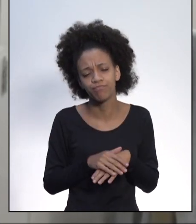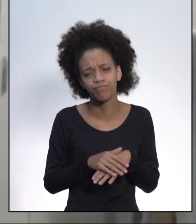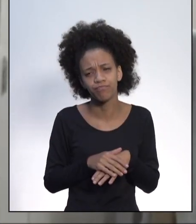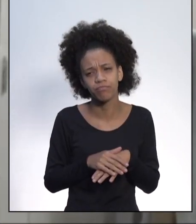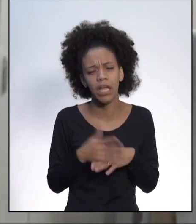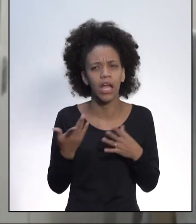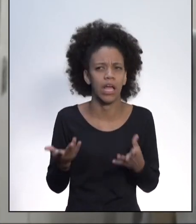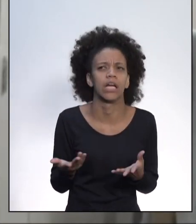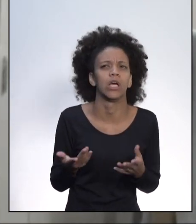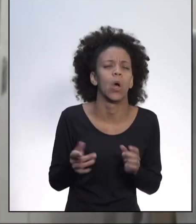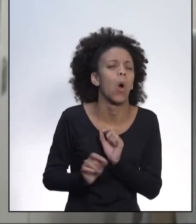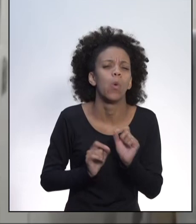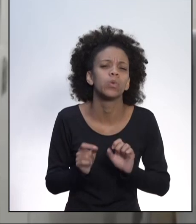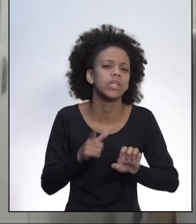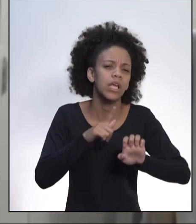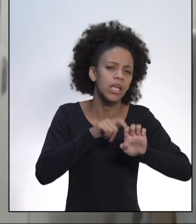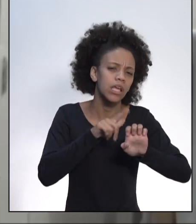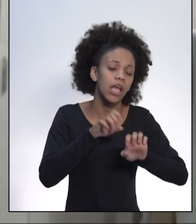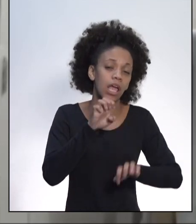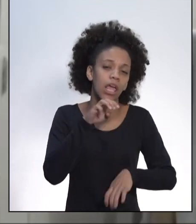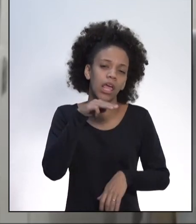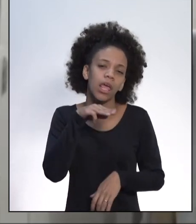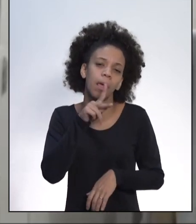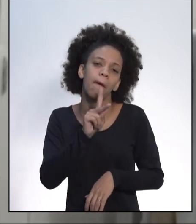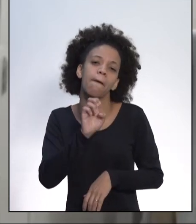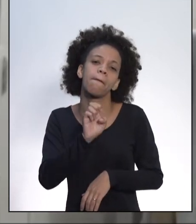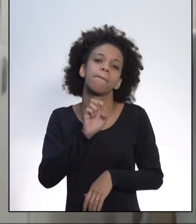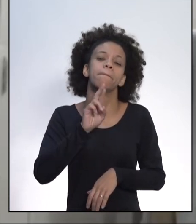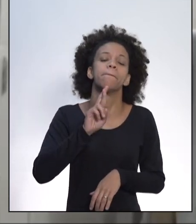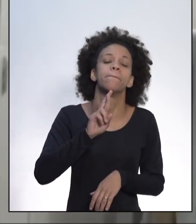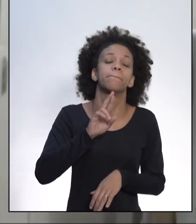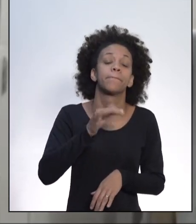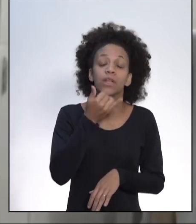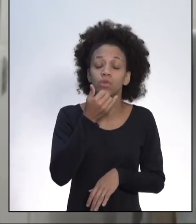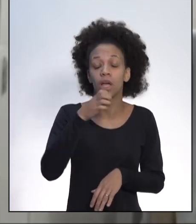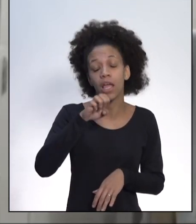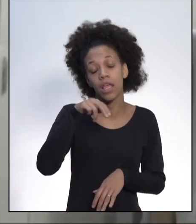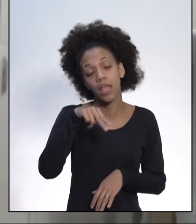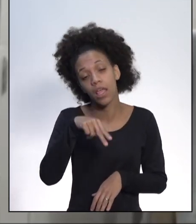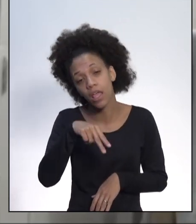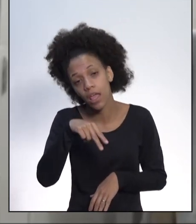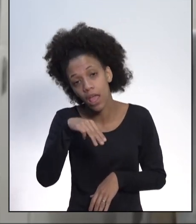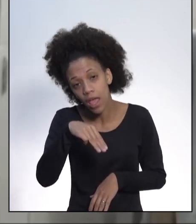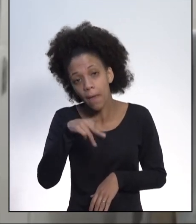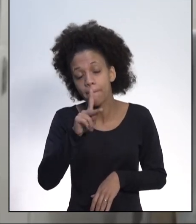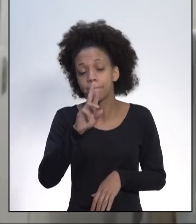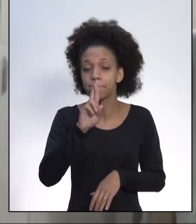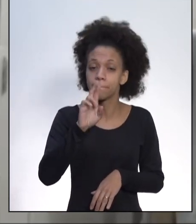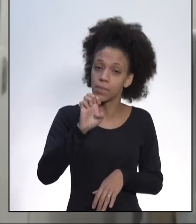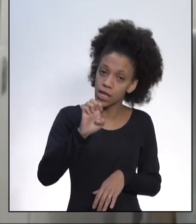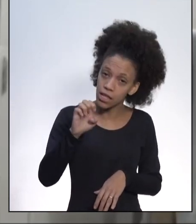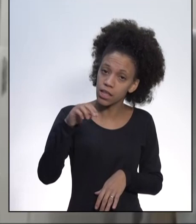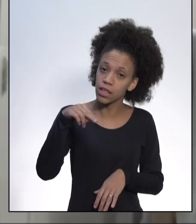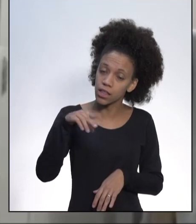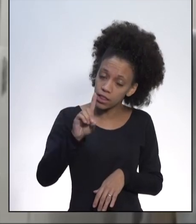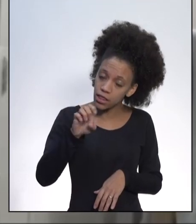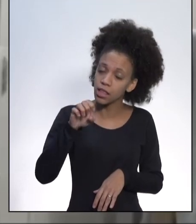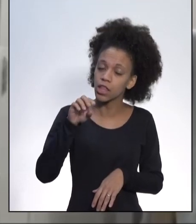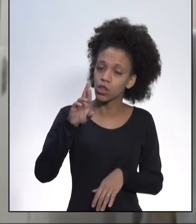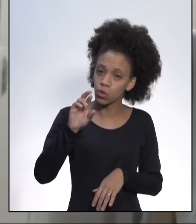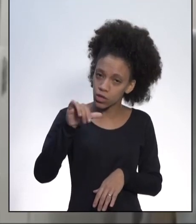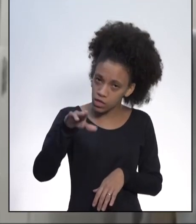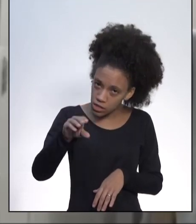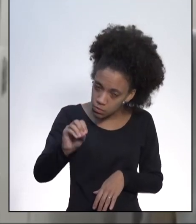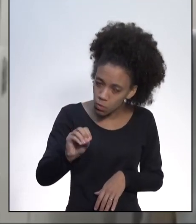sobre o que é empreendedorismo, né? O que significa empreender. A palavra empreendedorismo é uma palavra